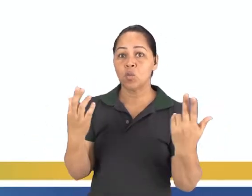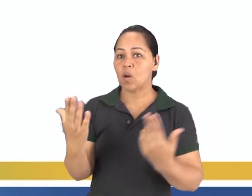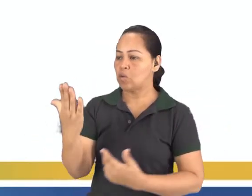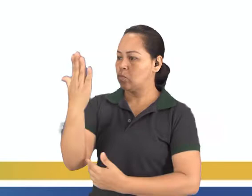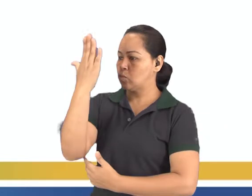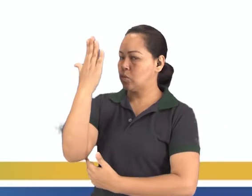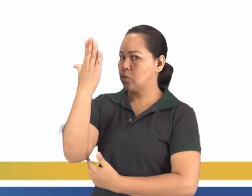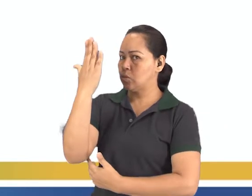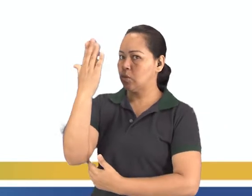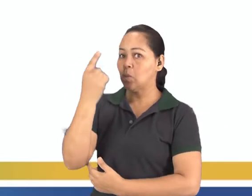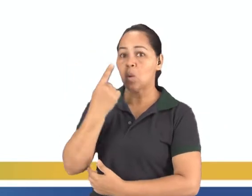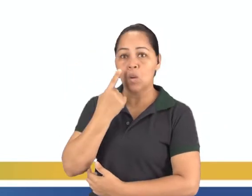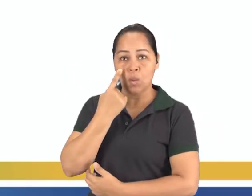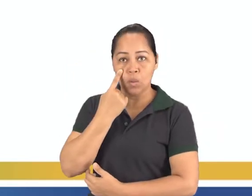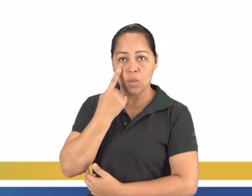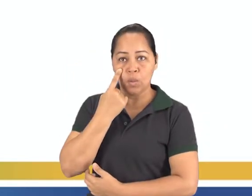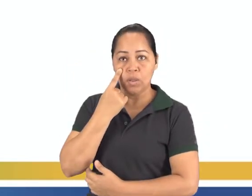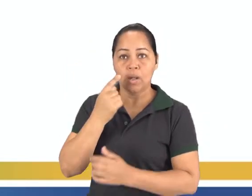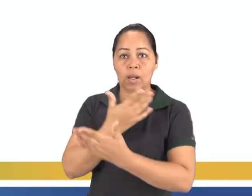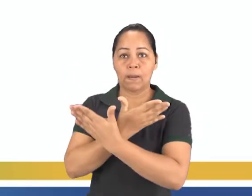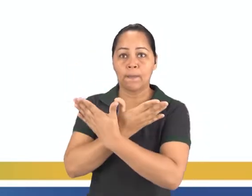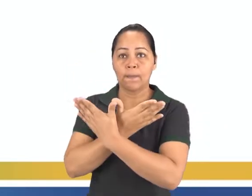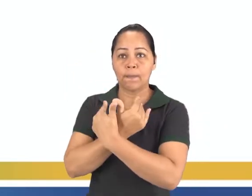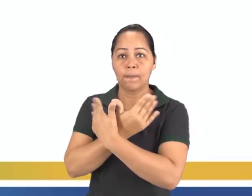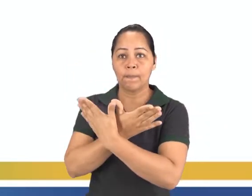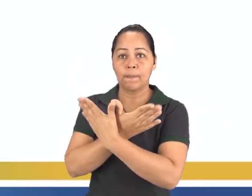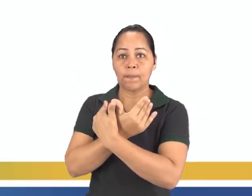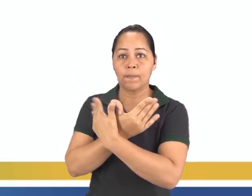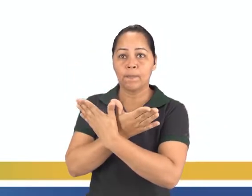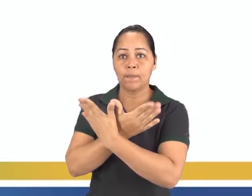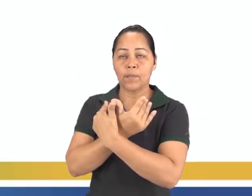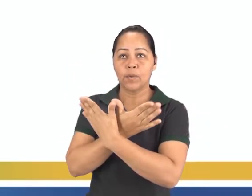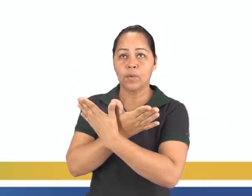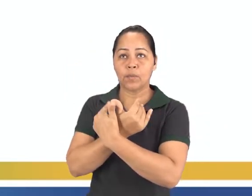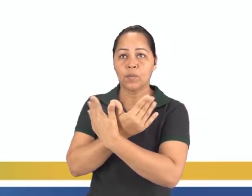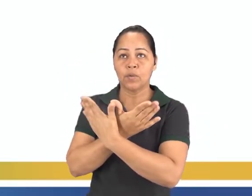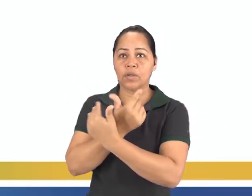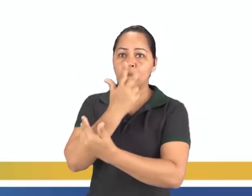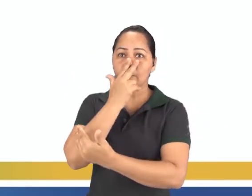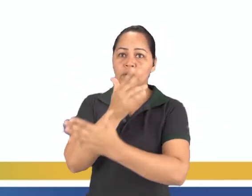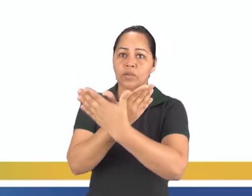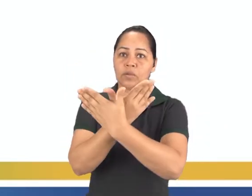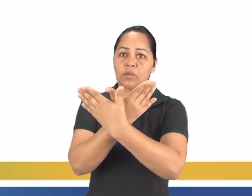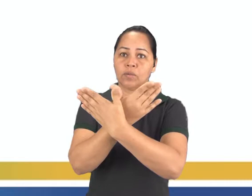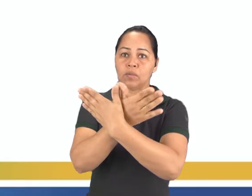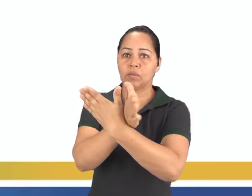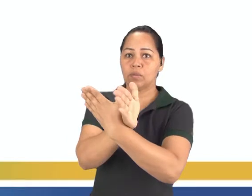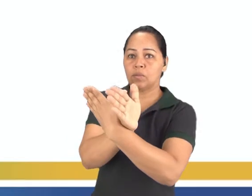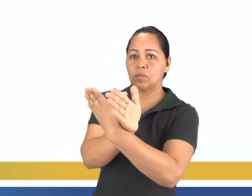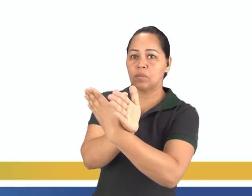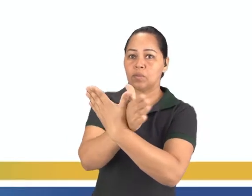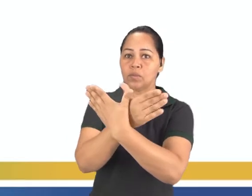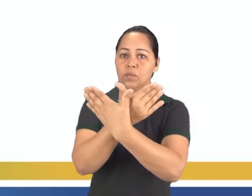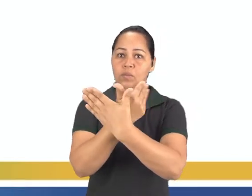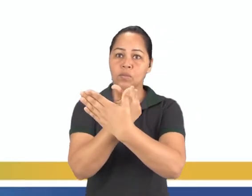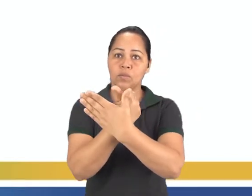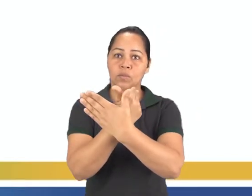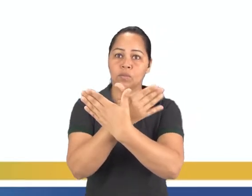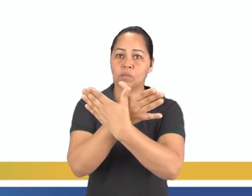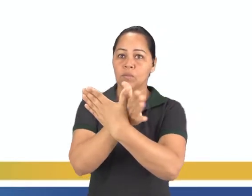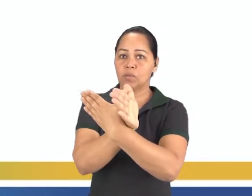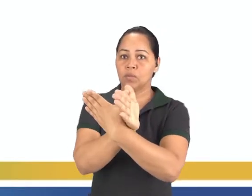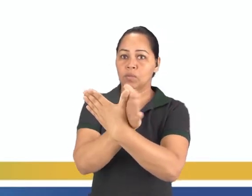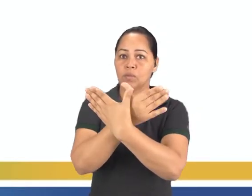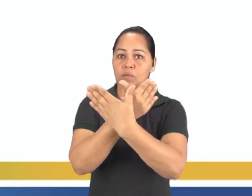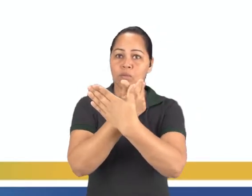Estão vendo aí como a borboleta aparece? Como se fosse uma reflexão, né? Como se a imagem do